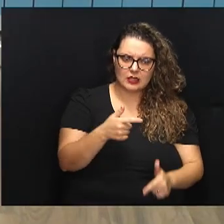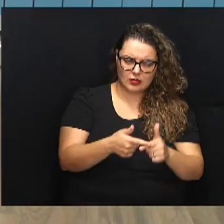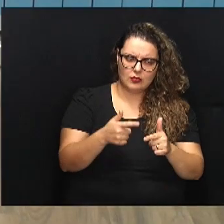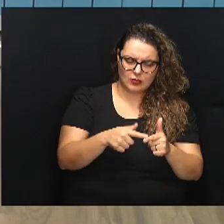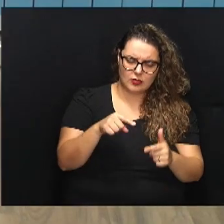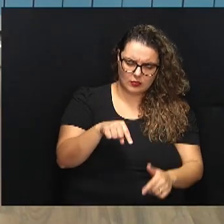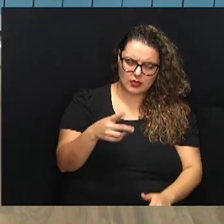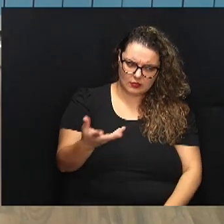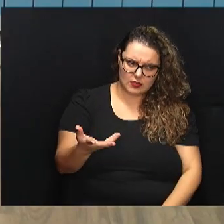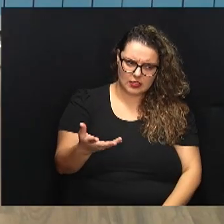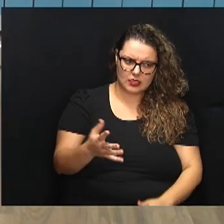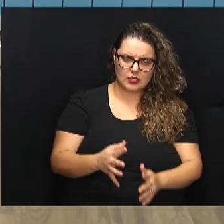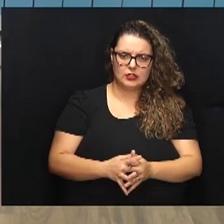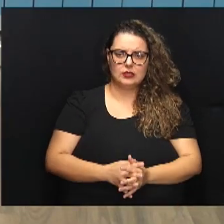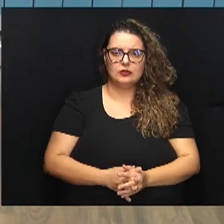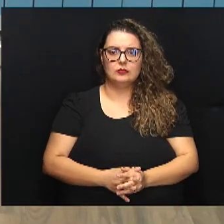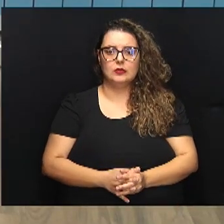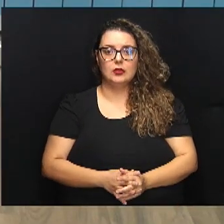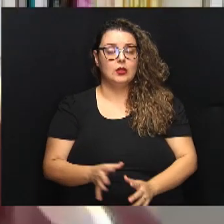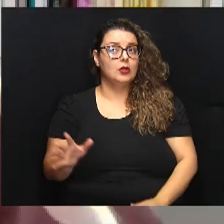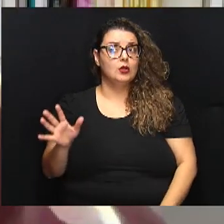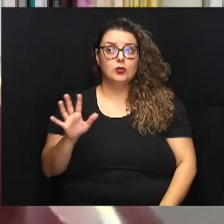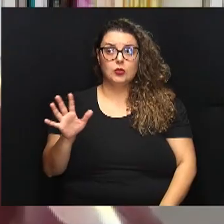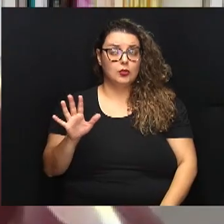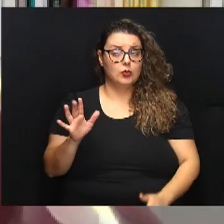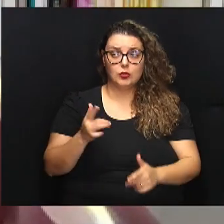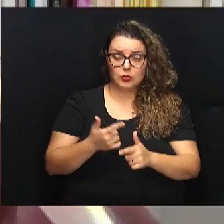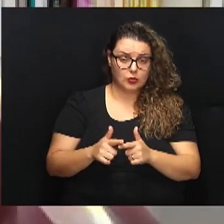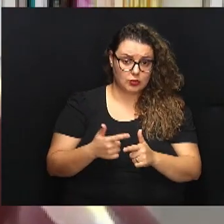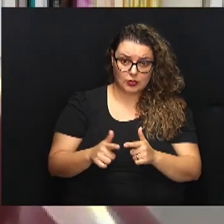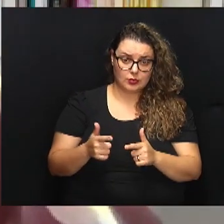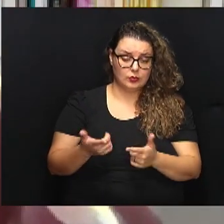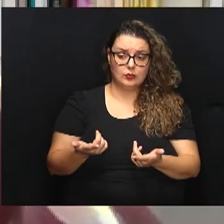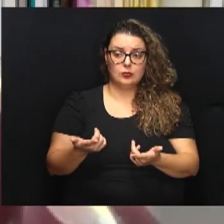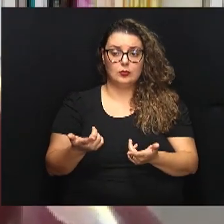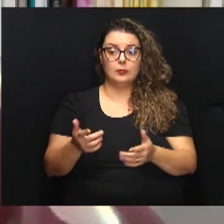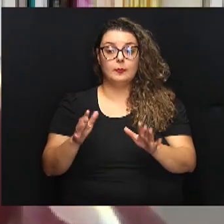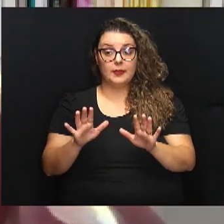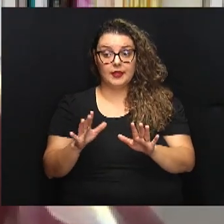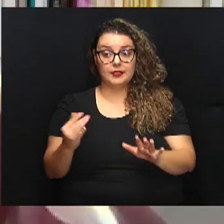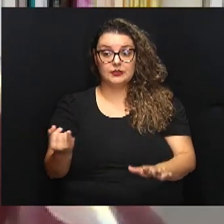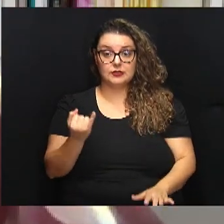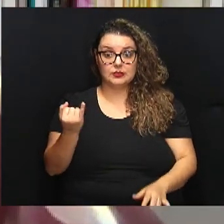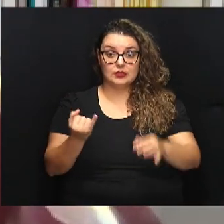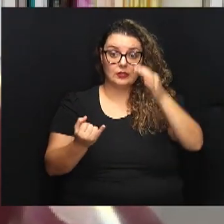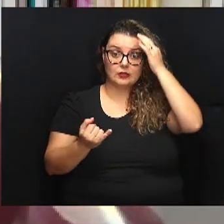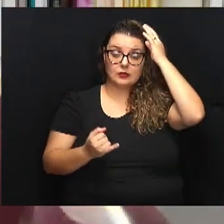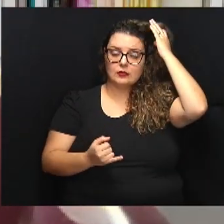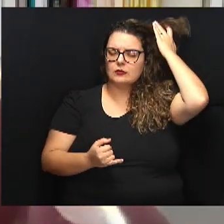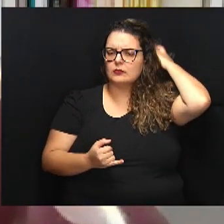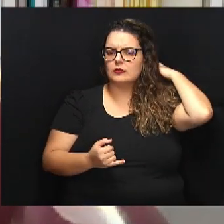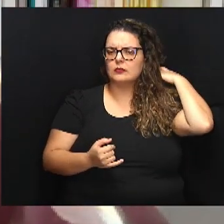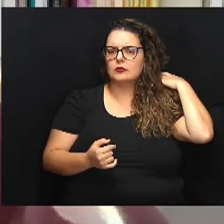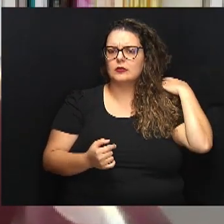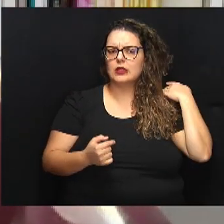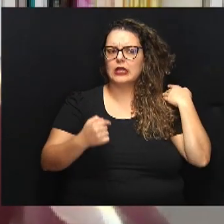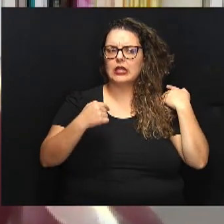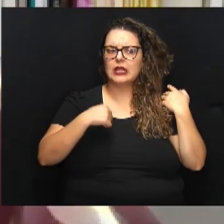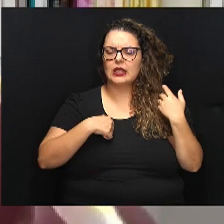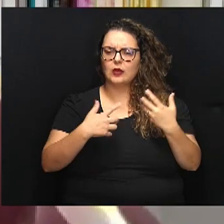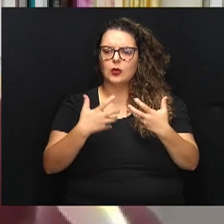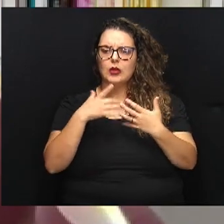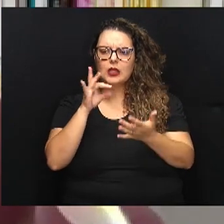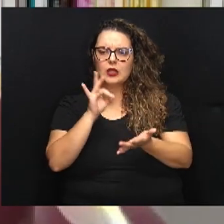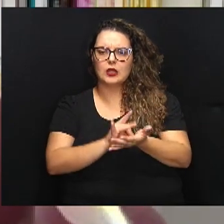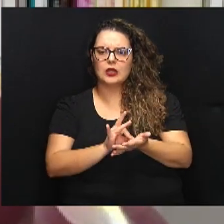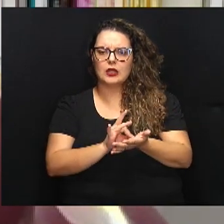isso? Não tem problema, mas é importante se questionar, será que eu quero mesmo? Será que me